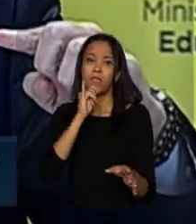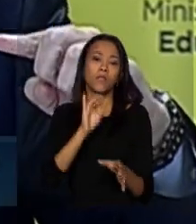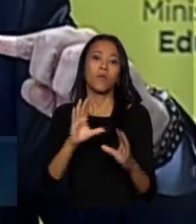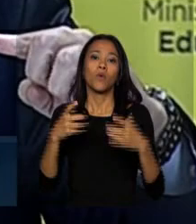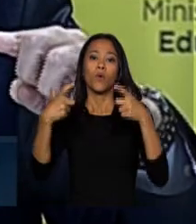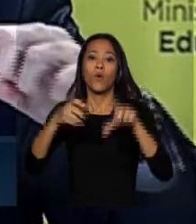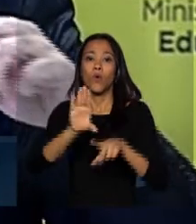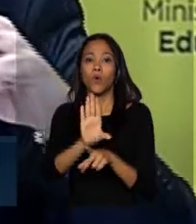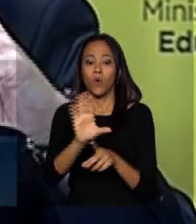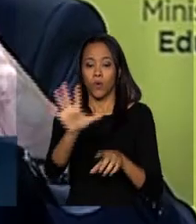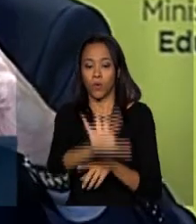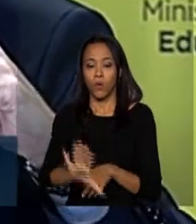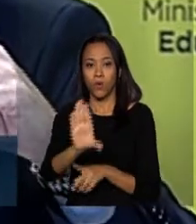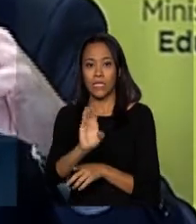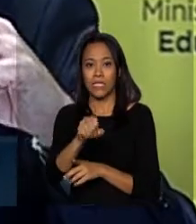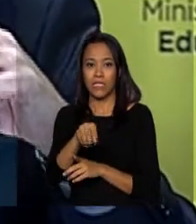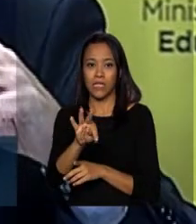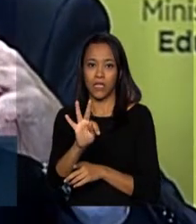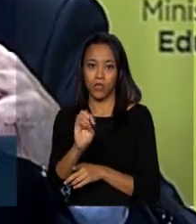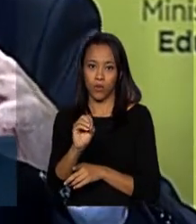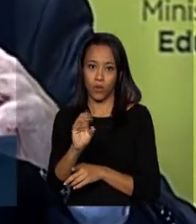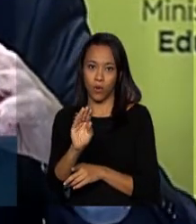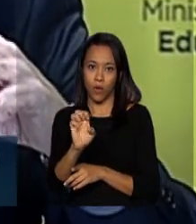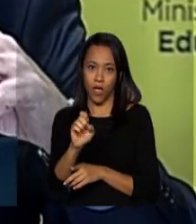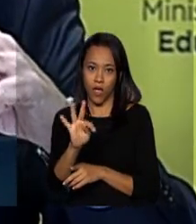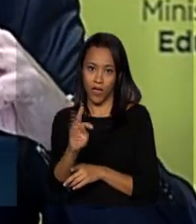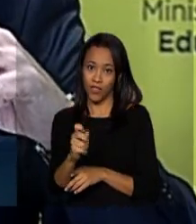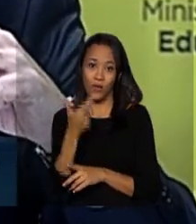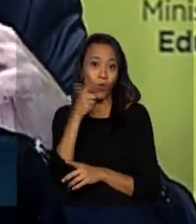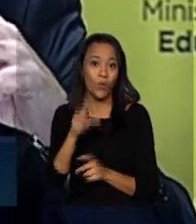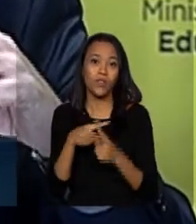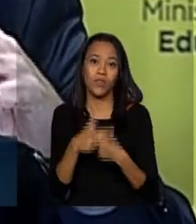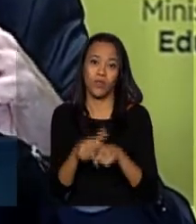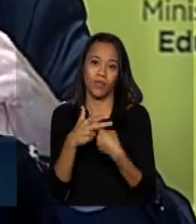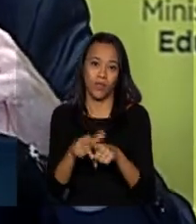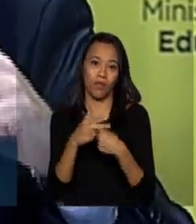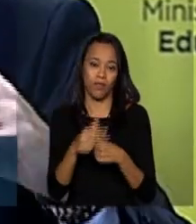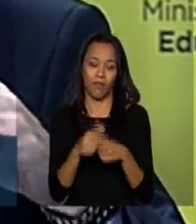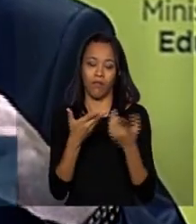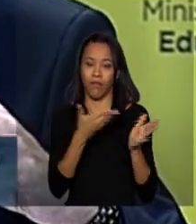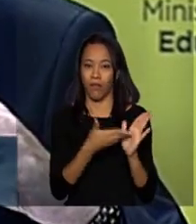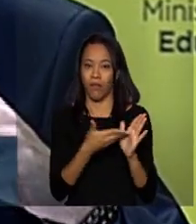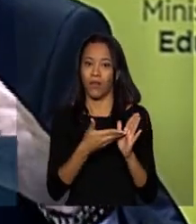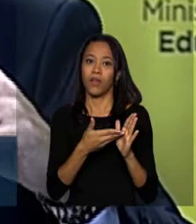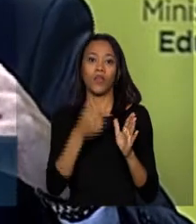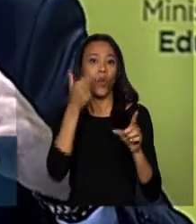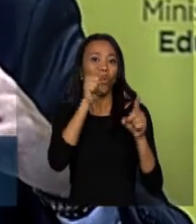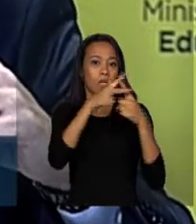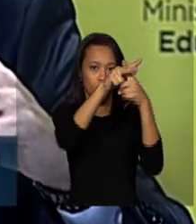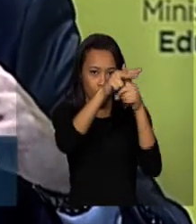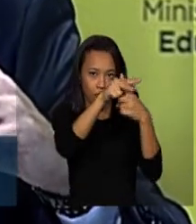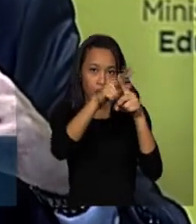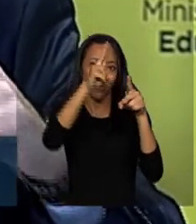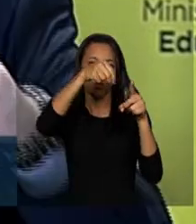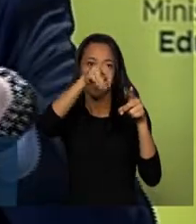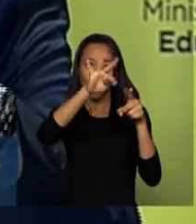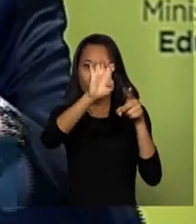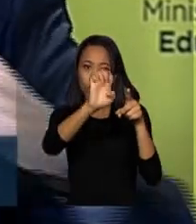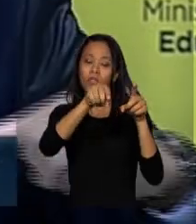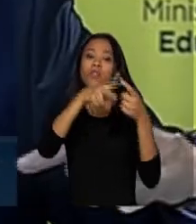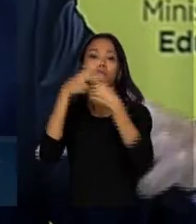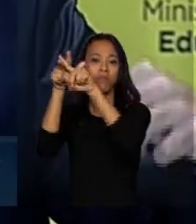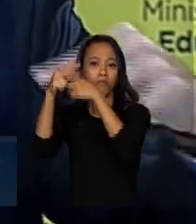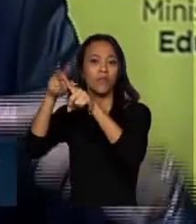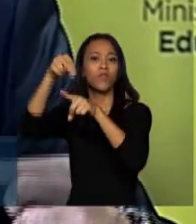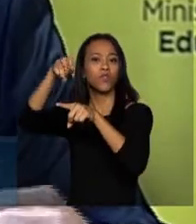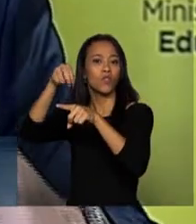não consegue fazer a mesma correção com esse segundo edital que a gente consegue com o Norte Nordeste. E com o Nordeste. Agora, por que